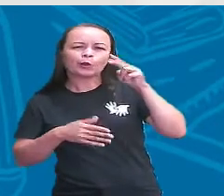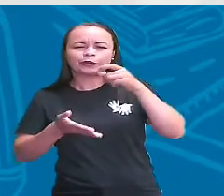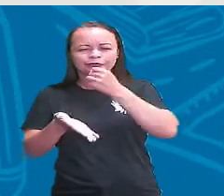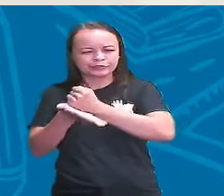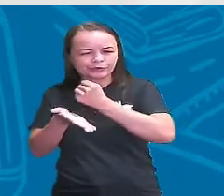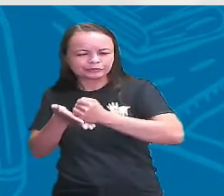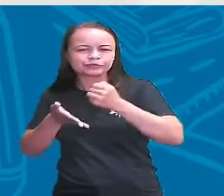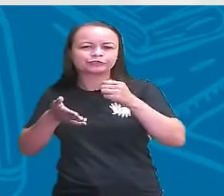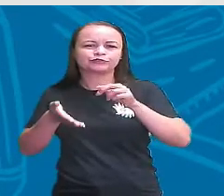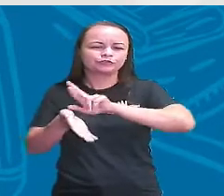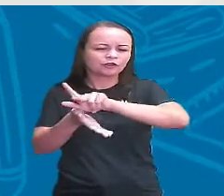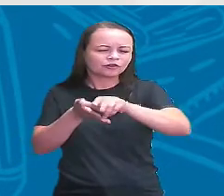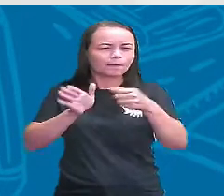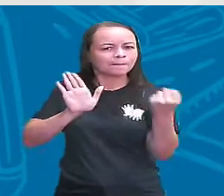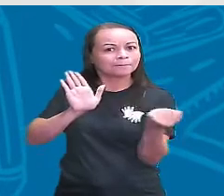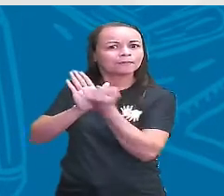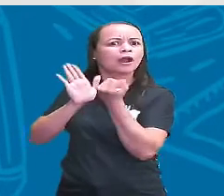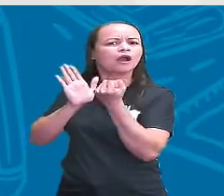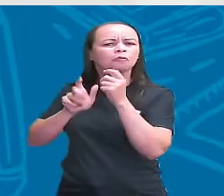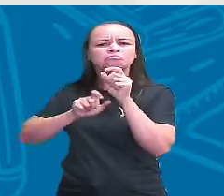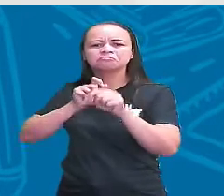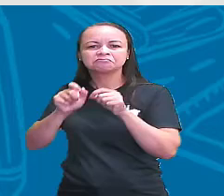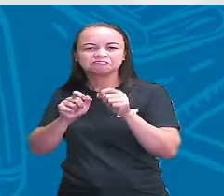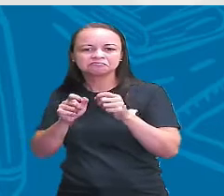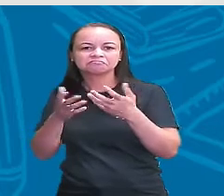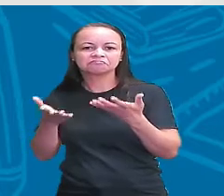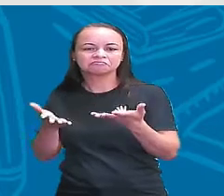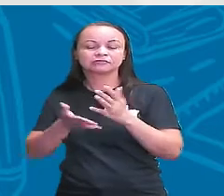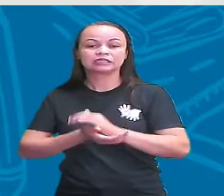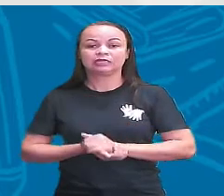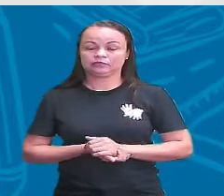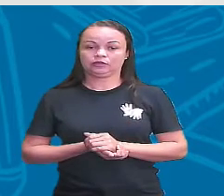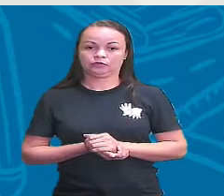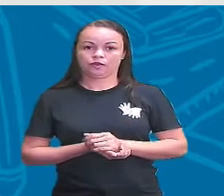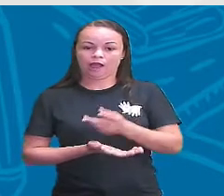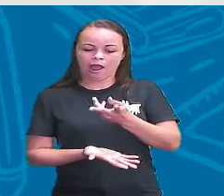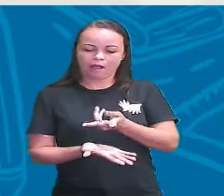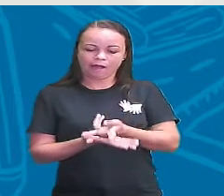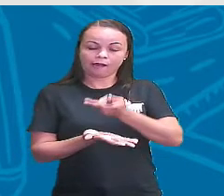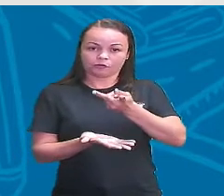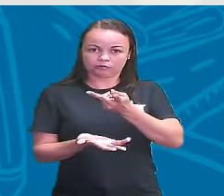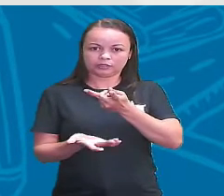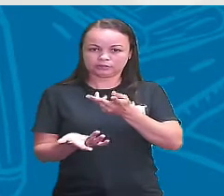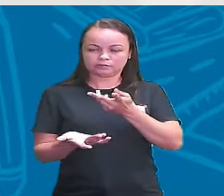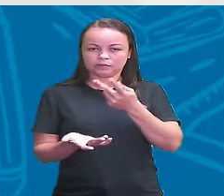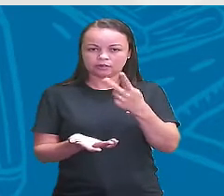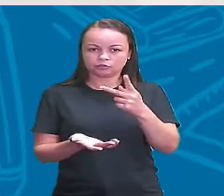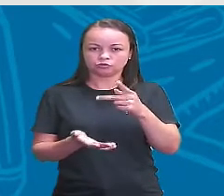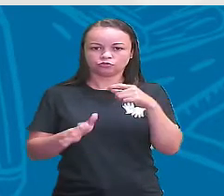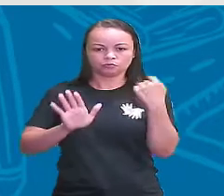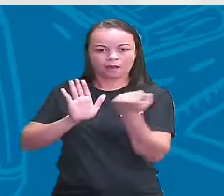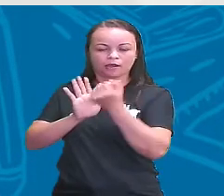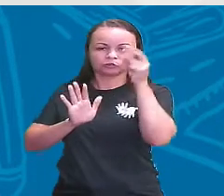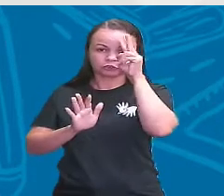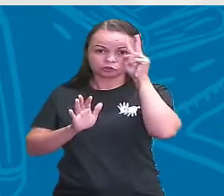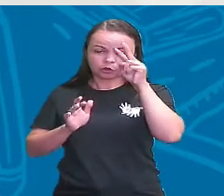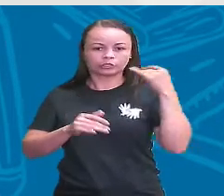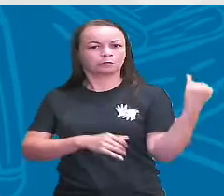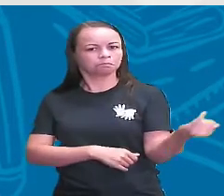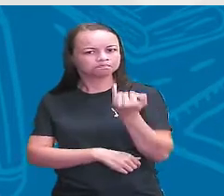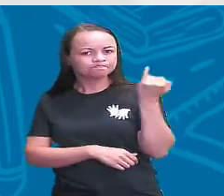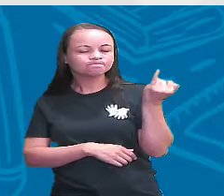históricos, mas o que são marcos históricos? Marcos históricos são acontecimentos de grande importância que, de certa